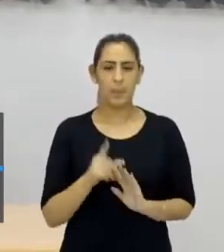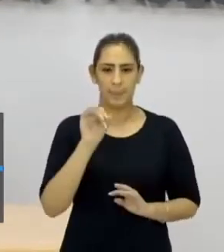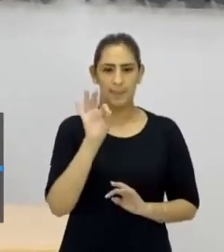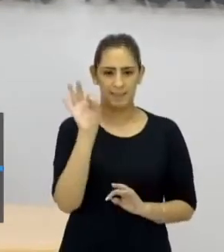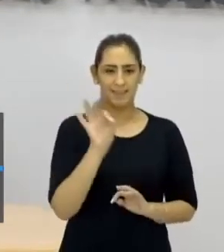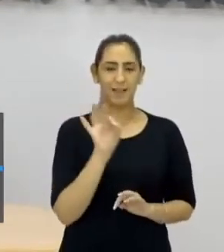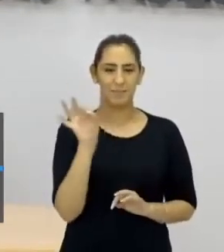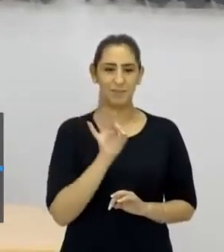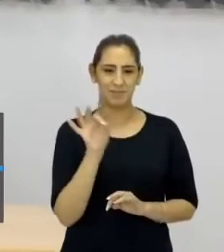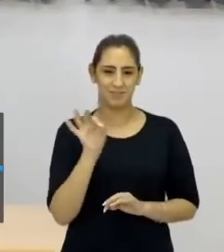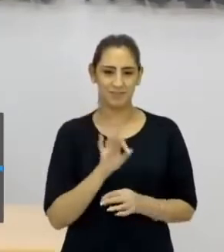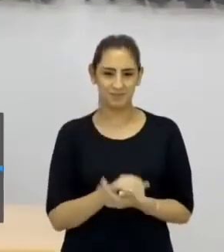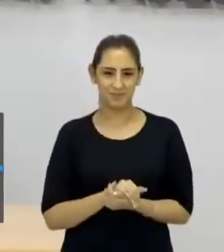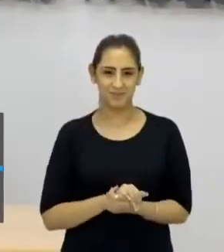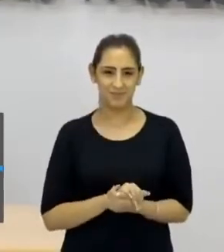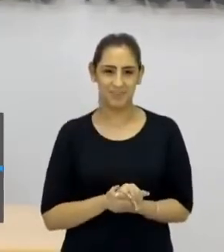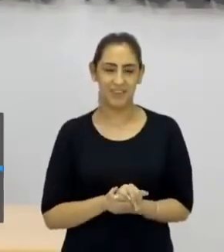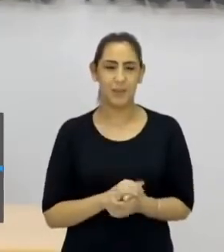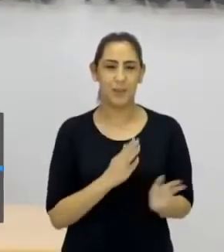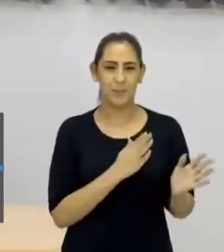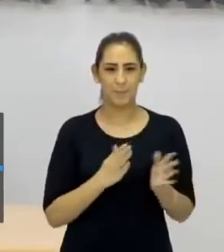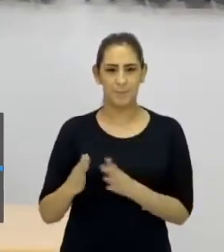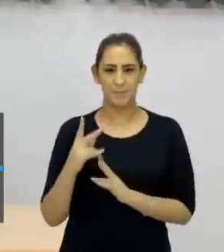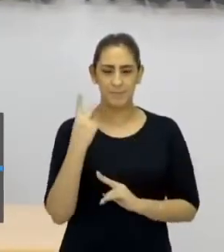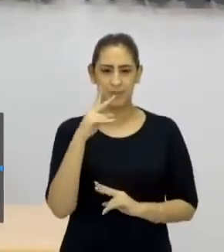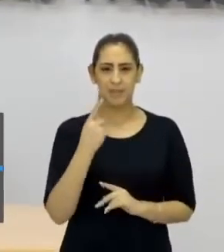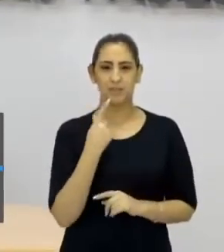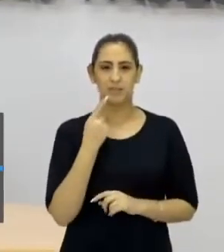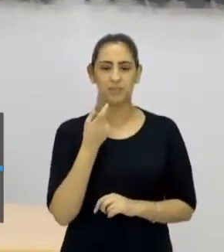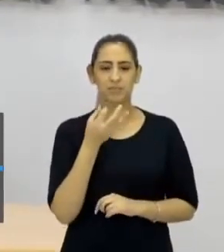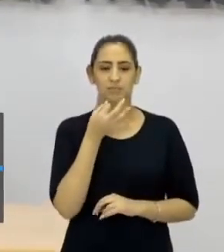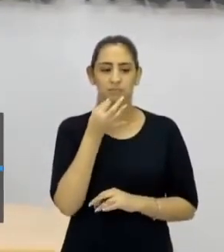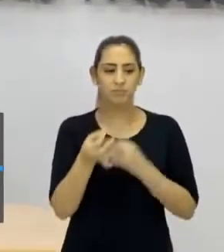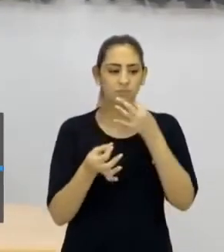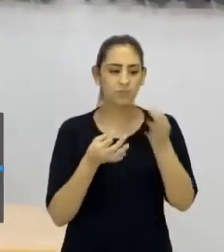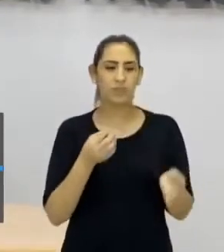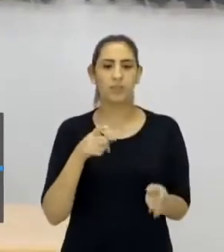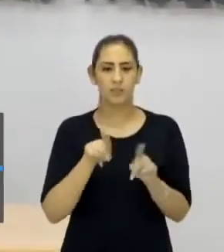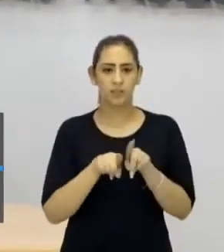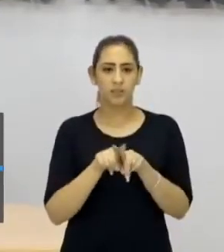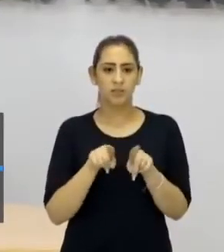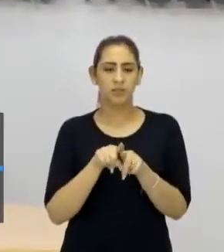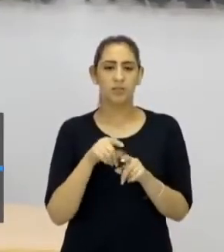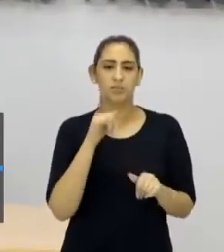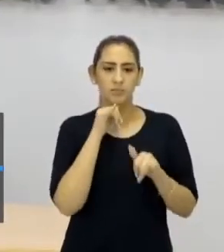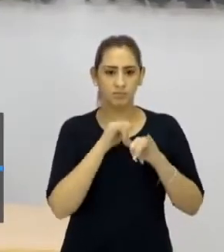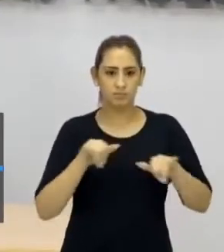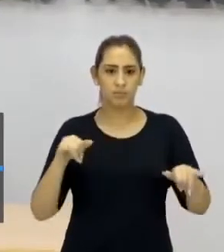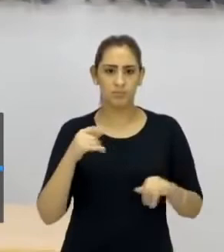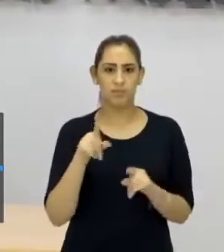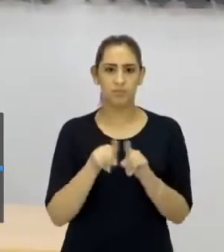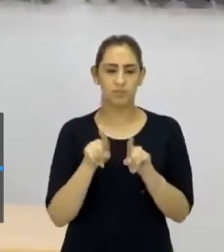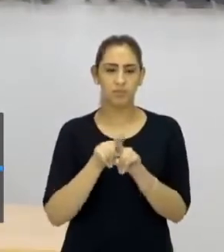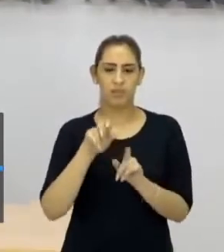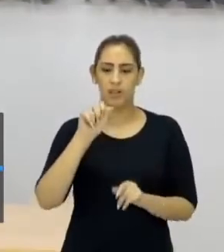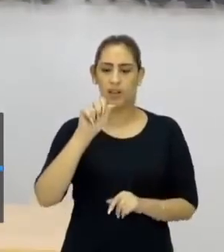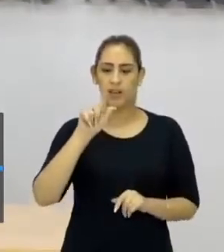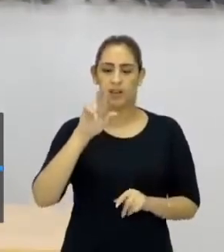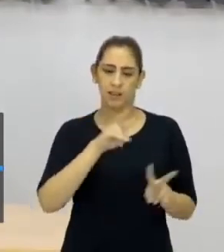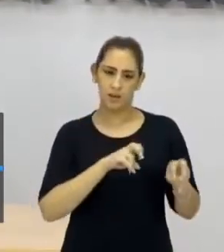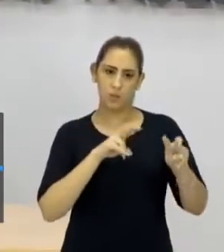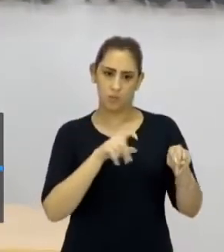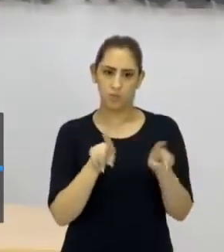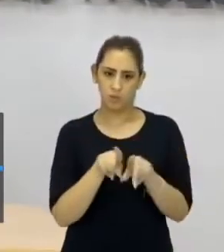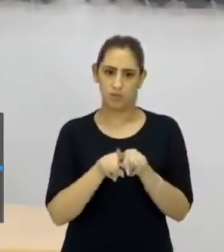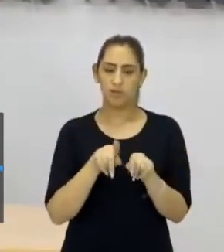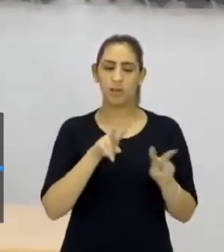nesse censo agropecuário, que fala de diversos assuntos aí, envolvendo aí a questão da agricultura e da pecuária.